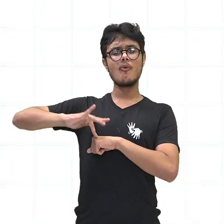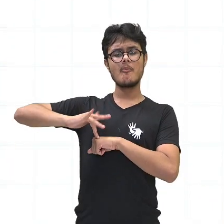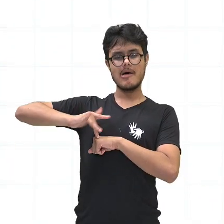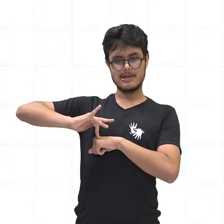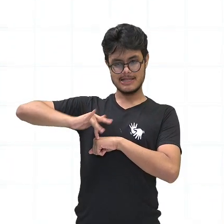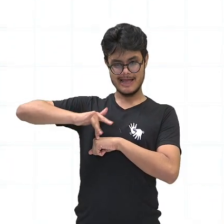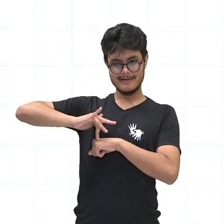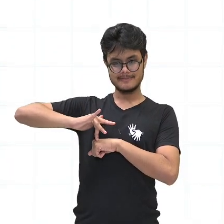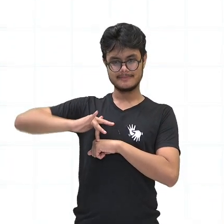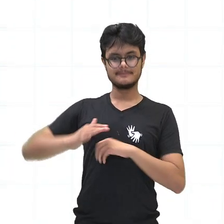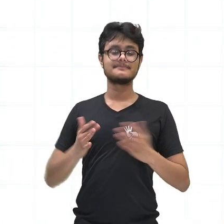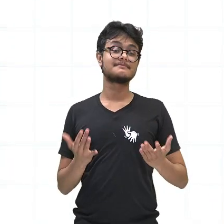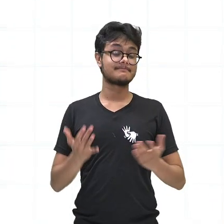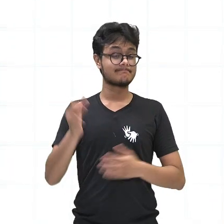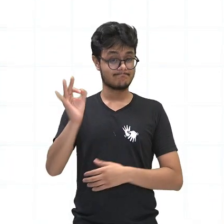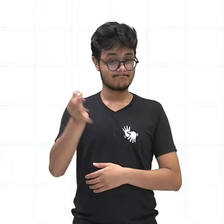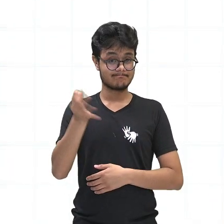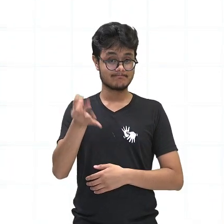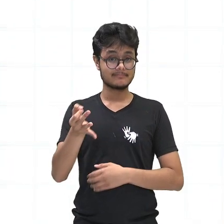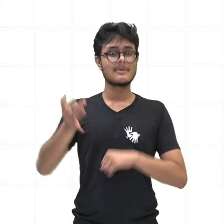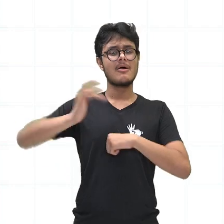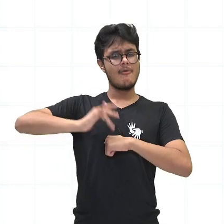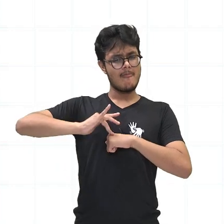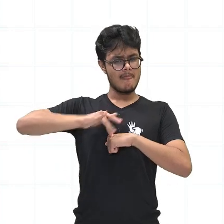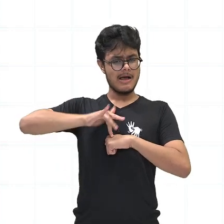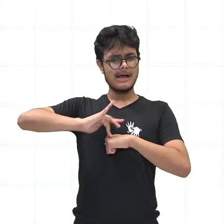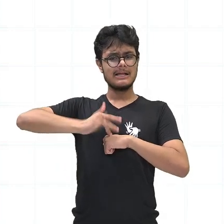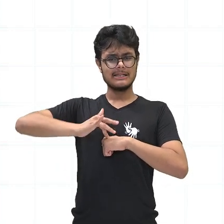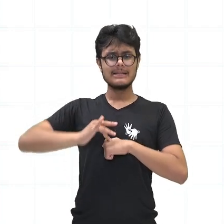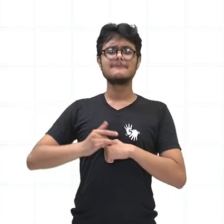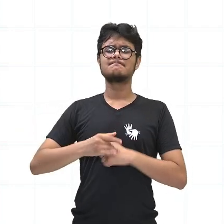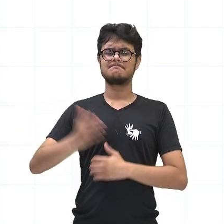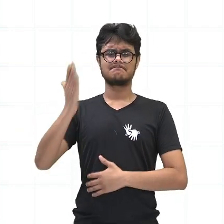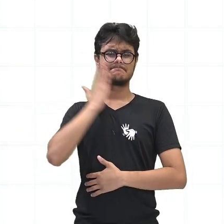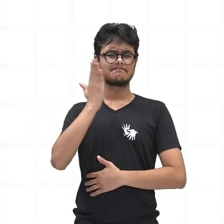balé clássico é uma das formas de dança mais reconhecida